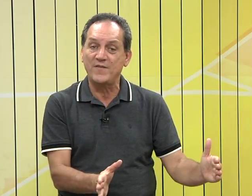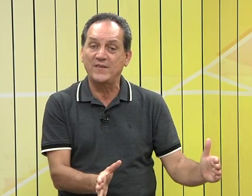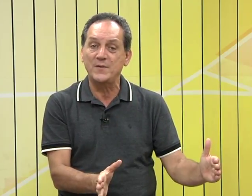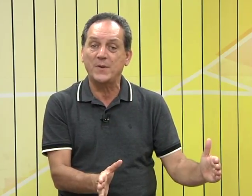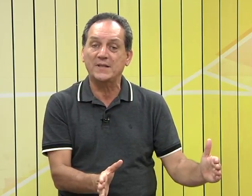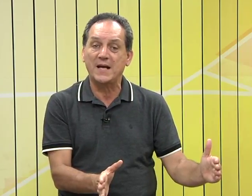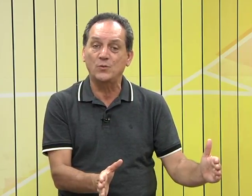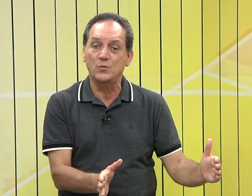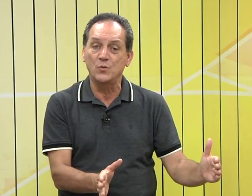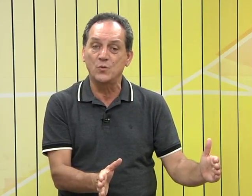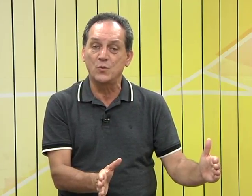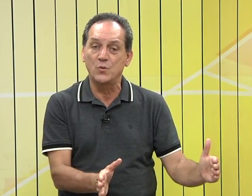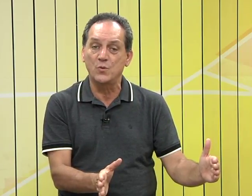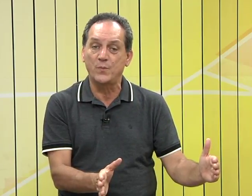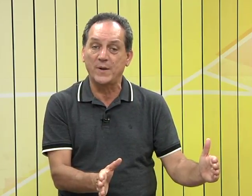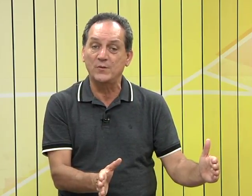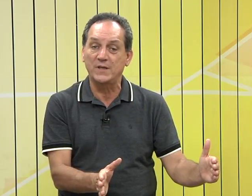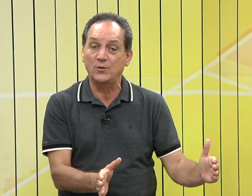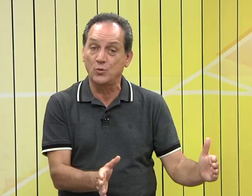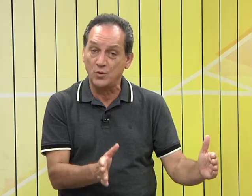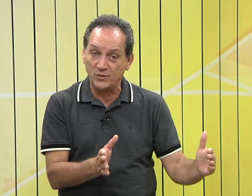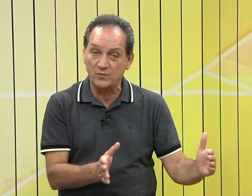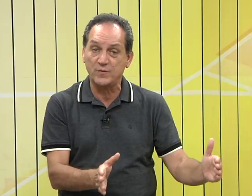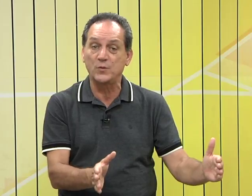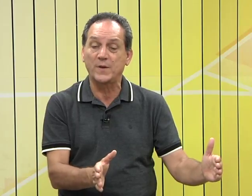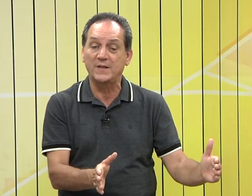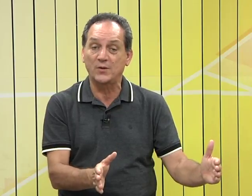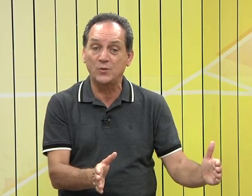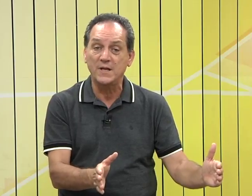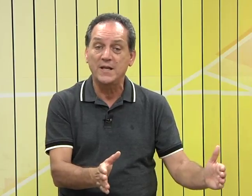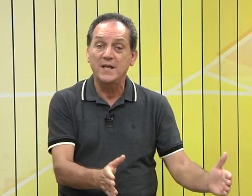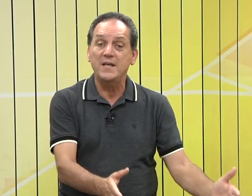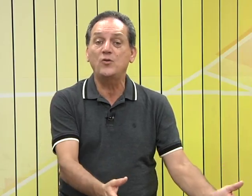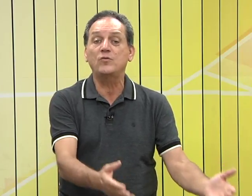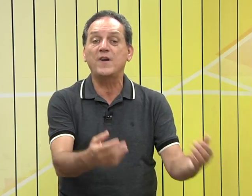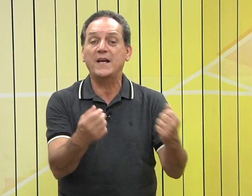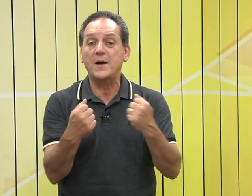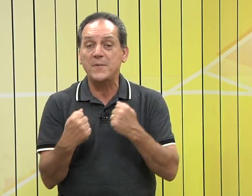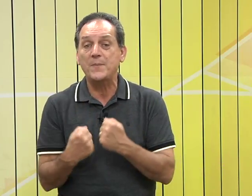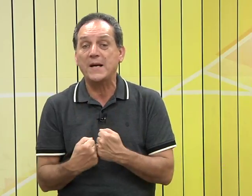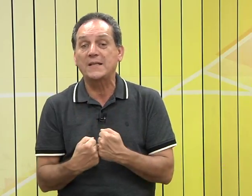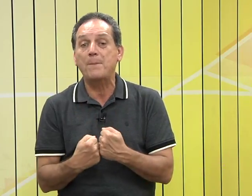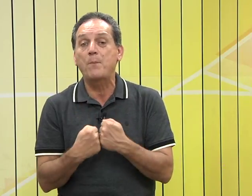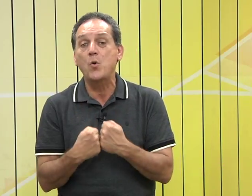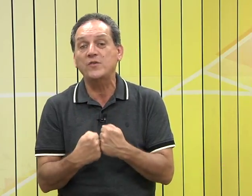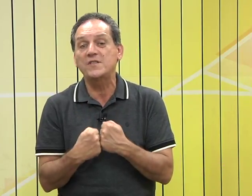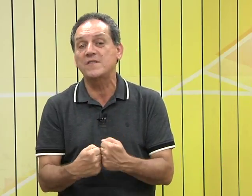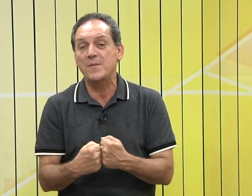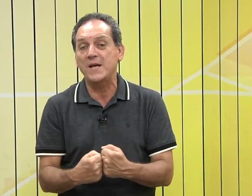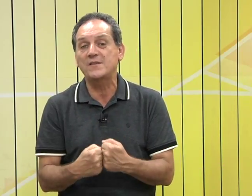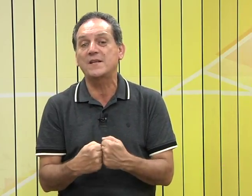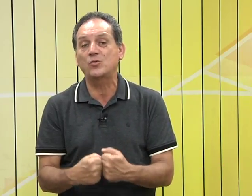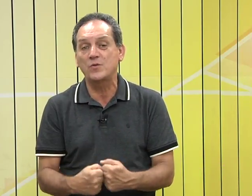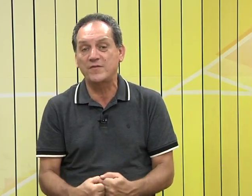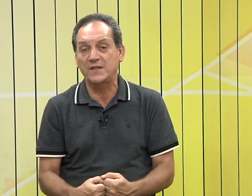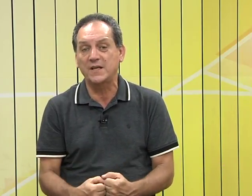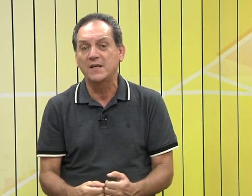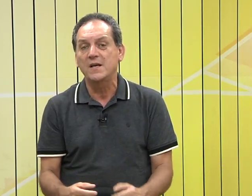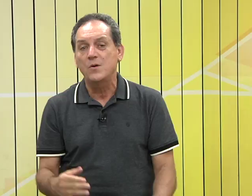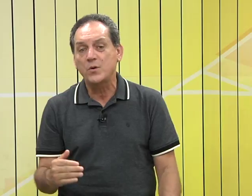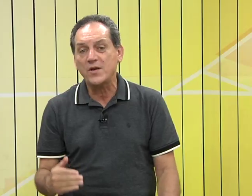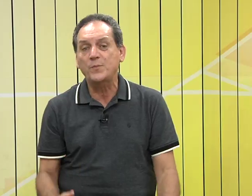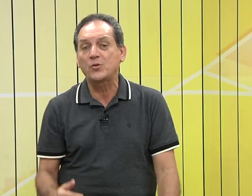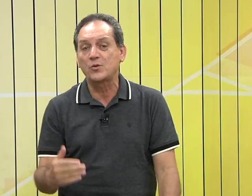que, uma vez implantado o plano diretor, ou desenvolvido o plano diretor, isso vai impactar positivamente na sua